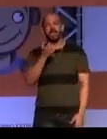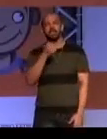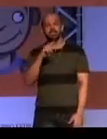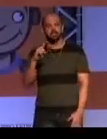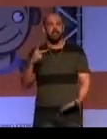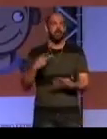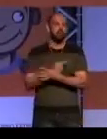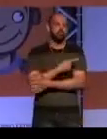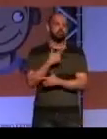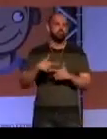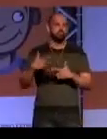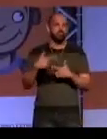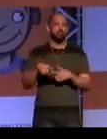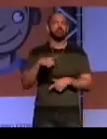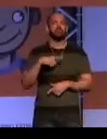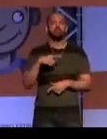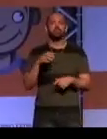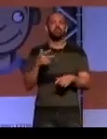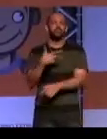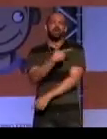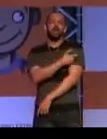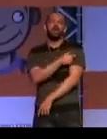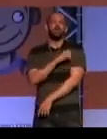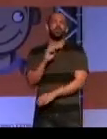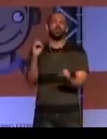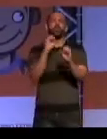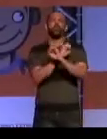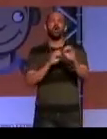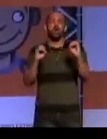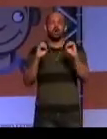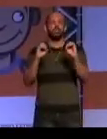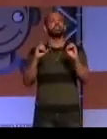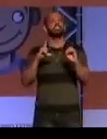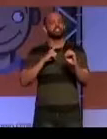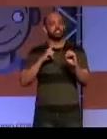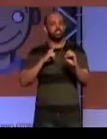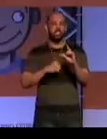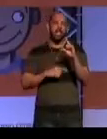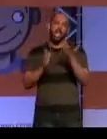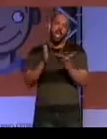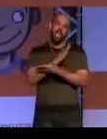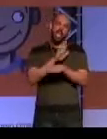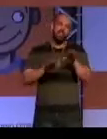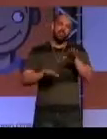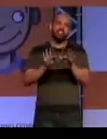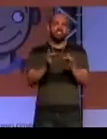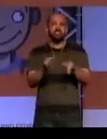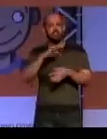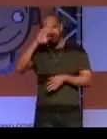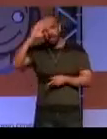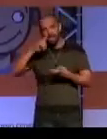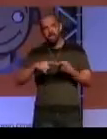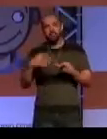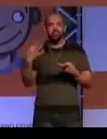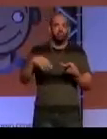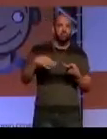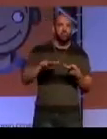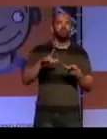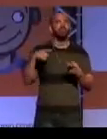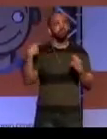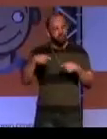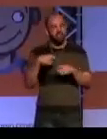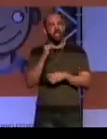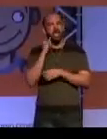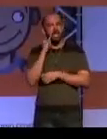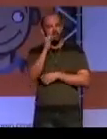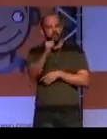sim. Nenhuma vacina deixa de ter reação adversa, por menor que seja, uma febre, uma dor, mas tem que